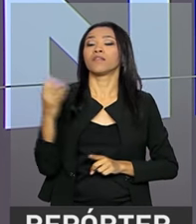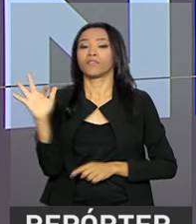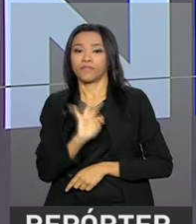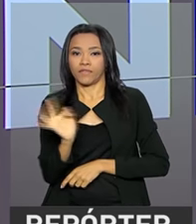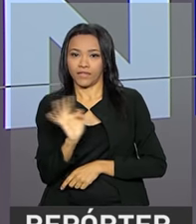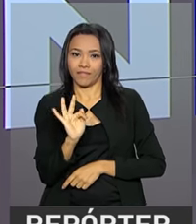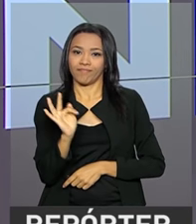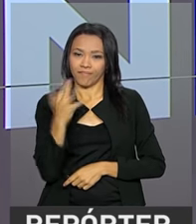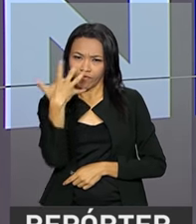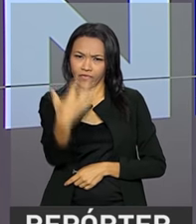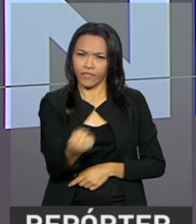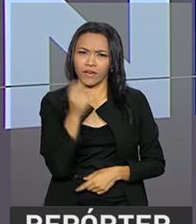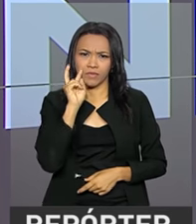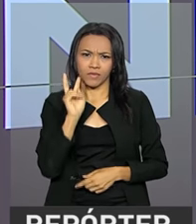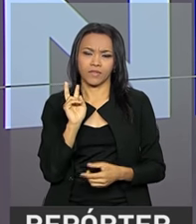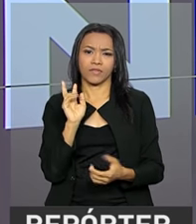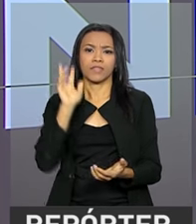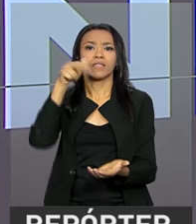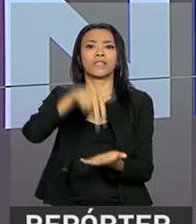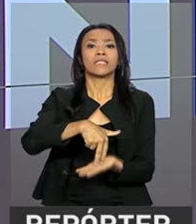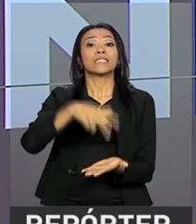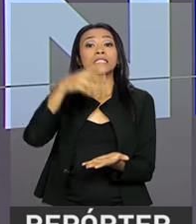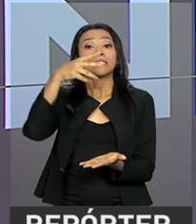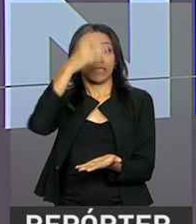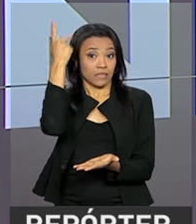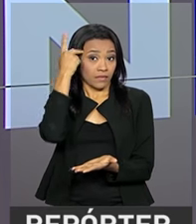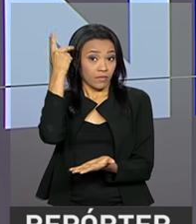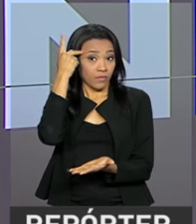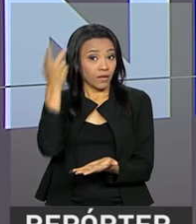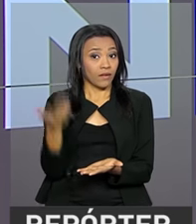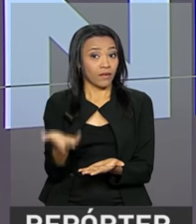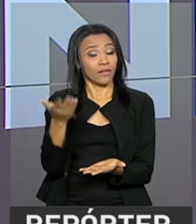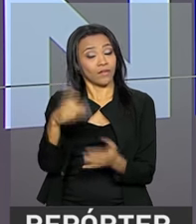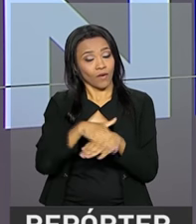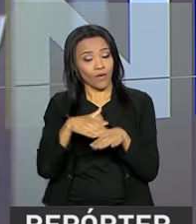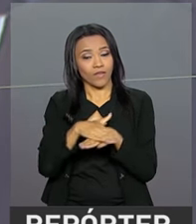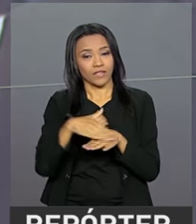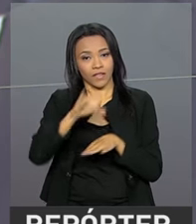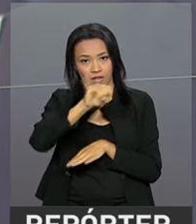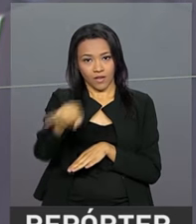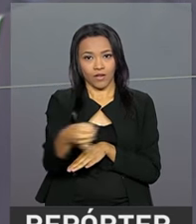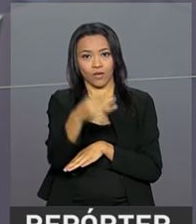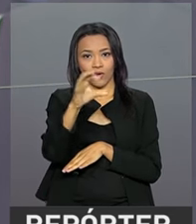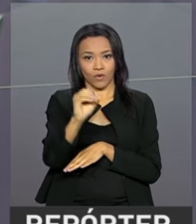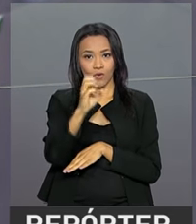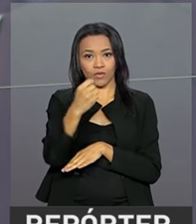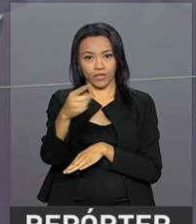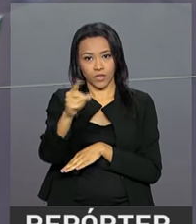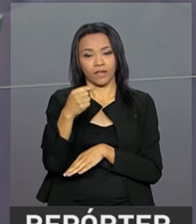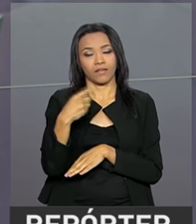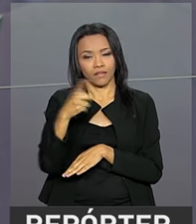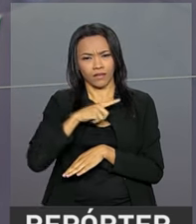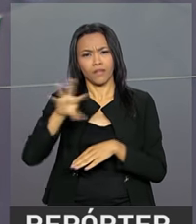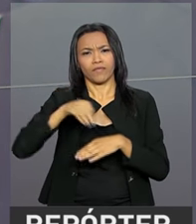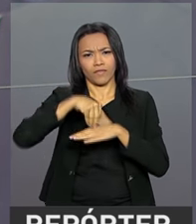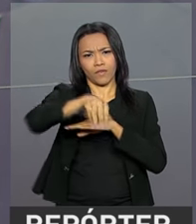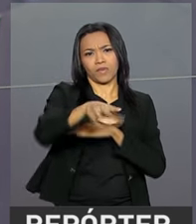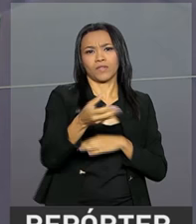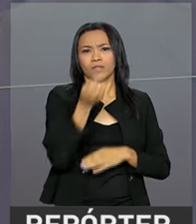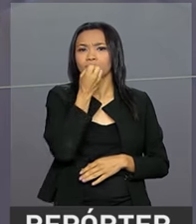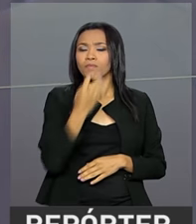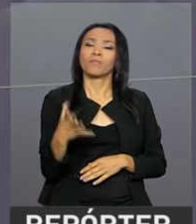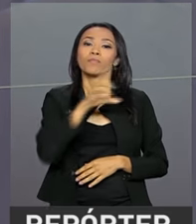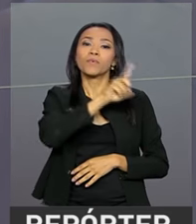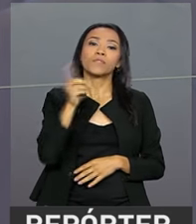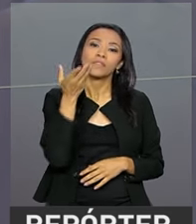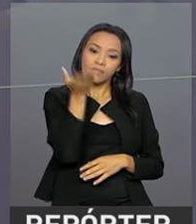fevereiro. Vamos então a São Paulo conversar agora com o repórter José Luiz Filho, que tem as informações ao vivo para a gente. Zé, bom dia